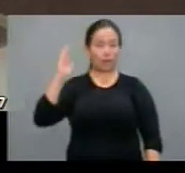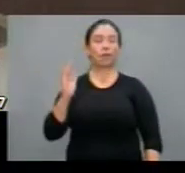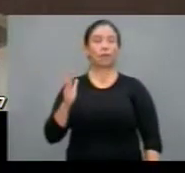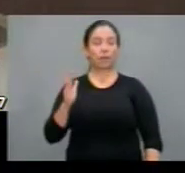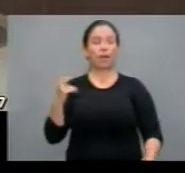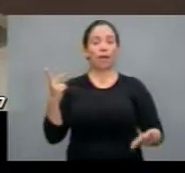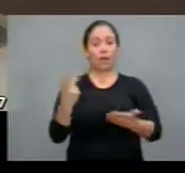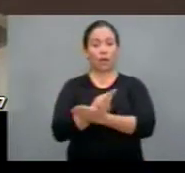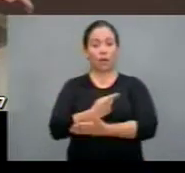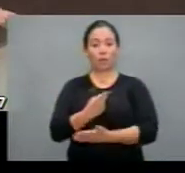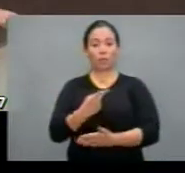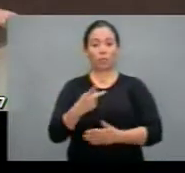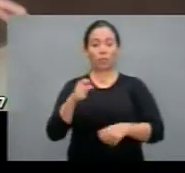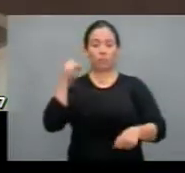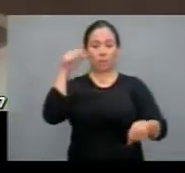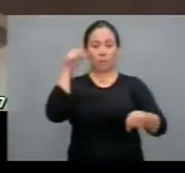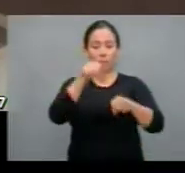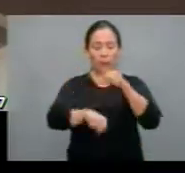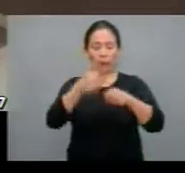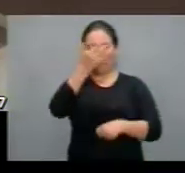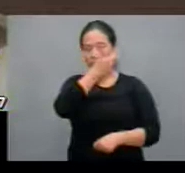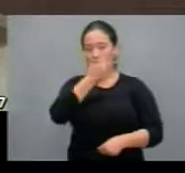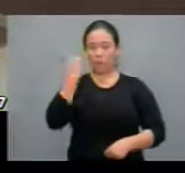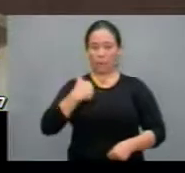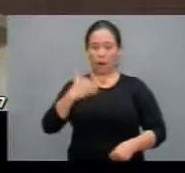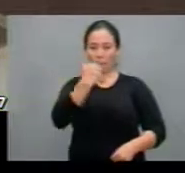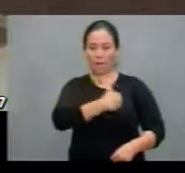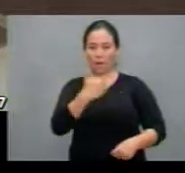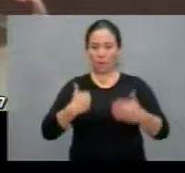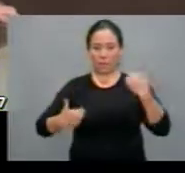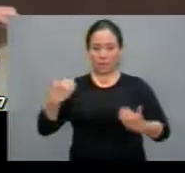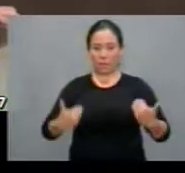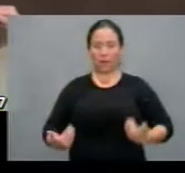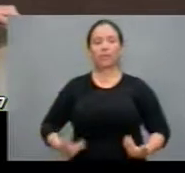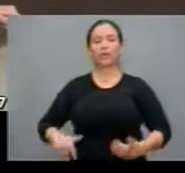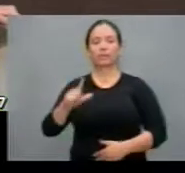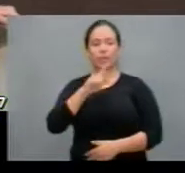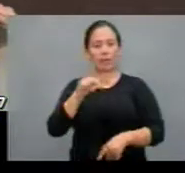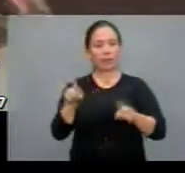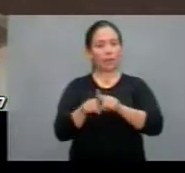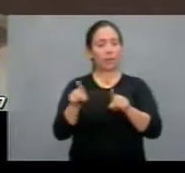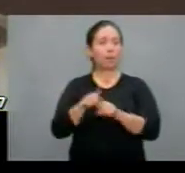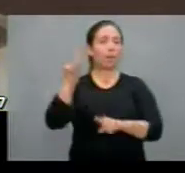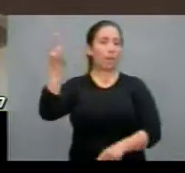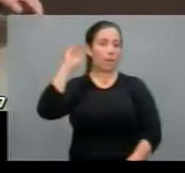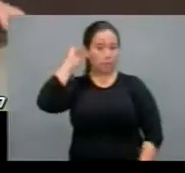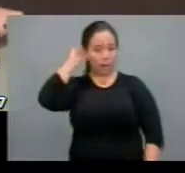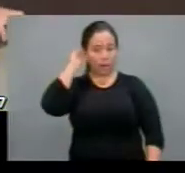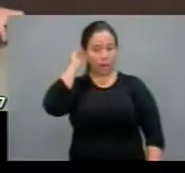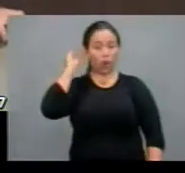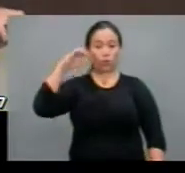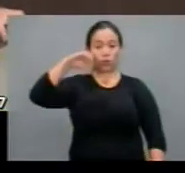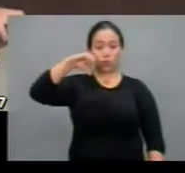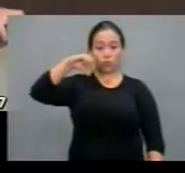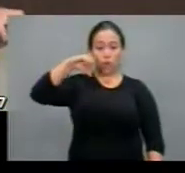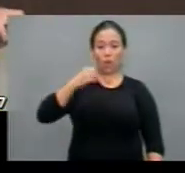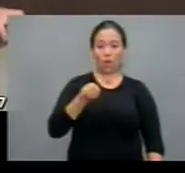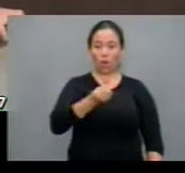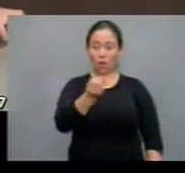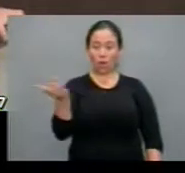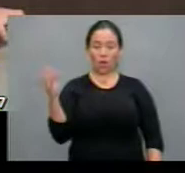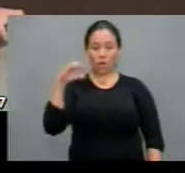foi esquartejado, para não acontecer aqui o que aconteceu lá no Mato Grosso, em que 9 camponeses